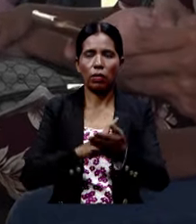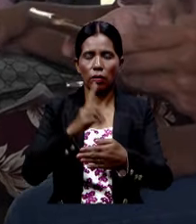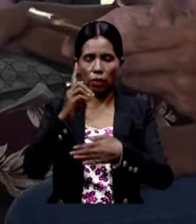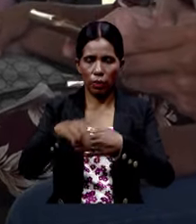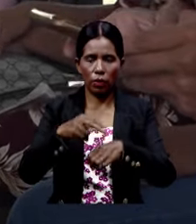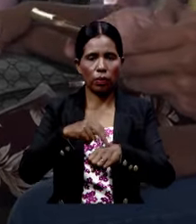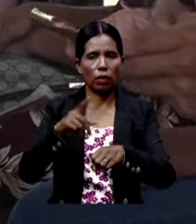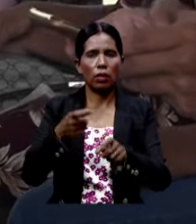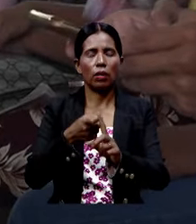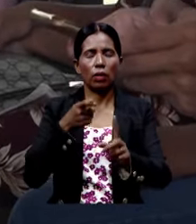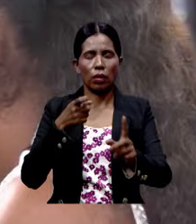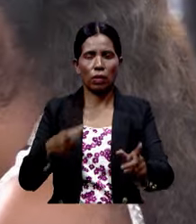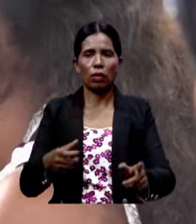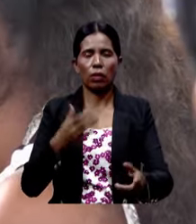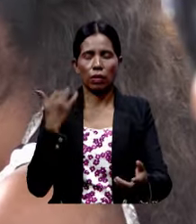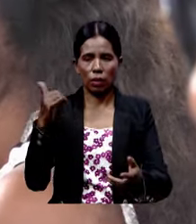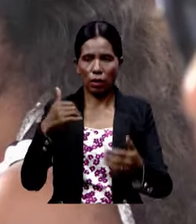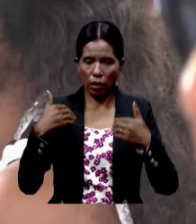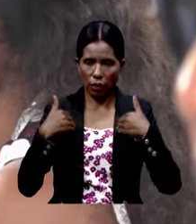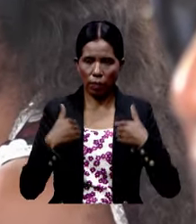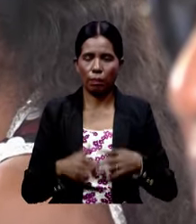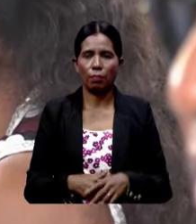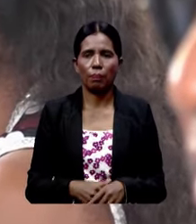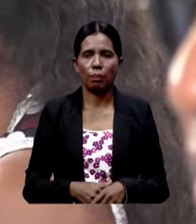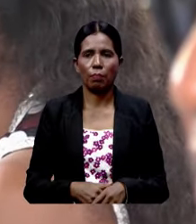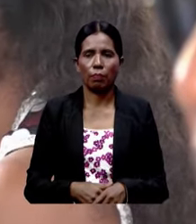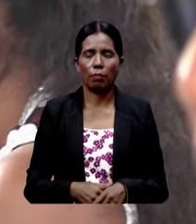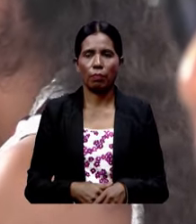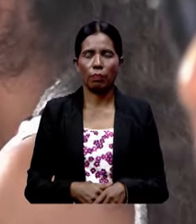nacional, li husi habilidade ne be sira iha. Luciana Amaral, Derek Ximenes, GMN.